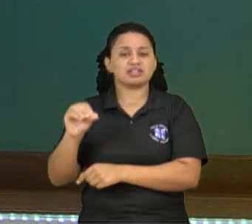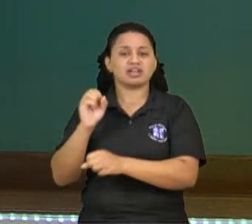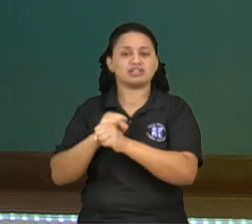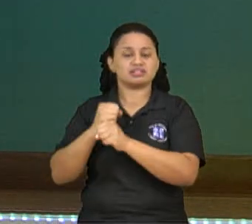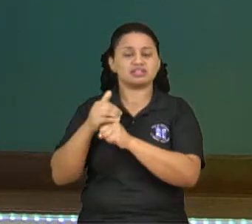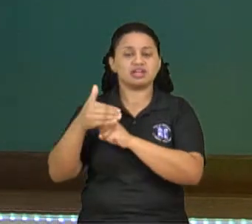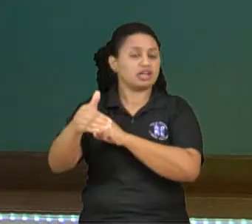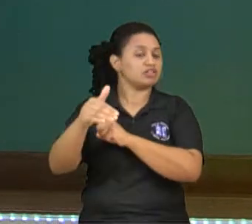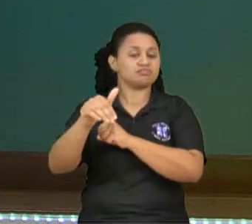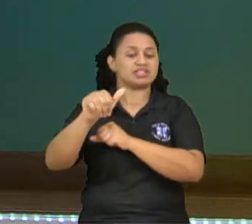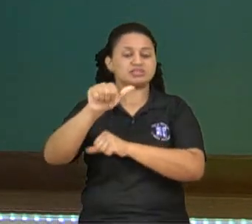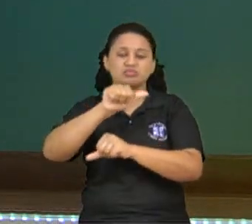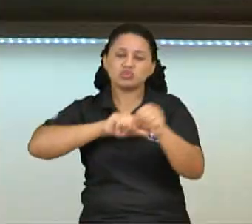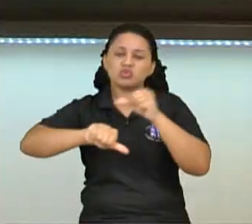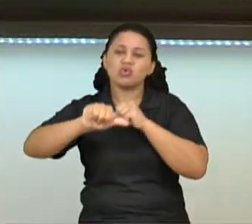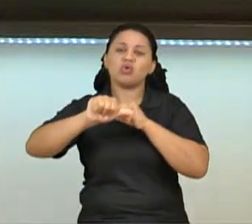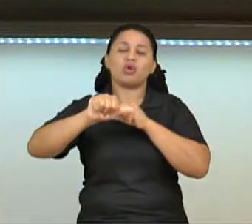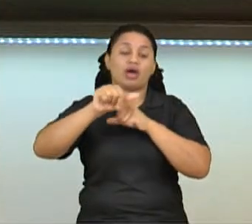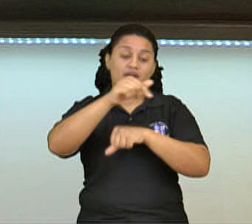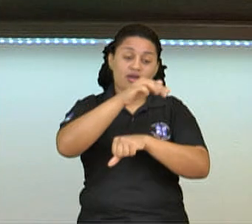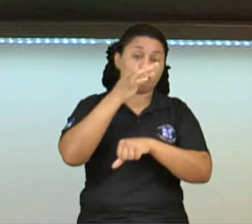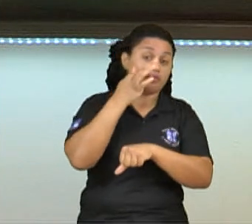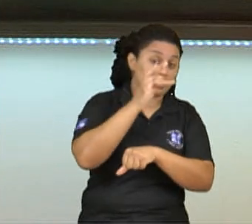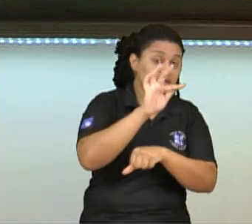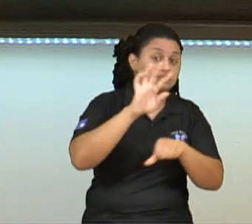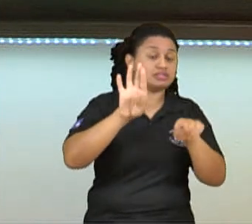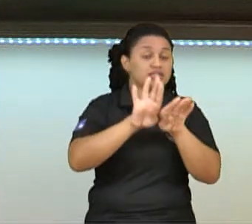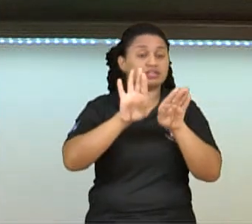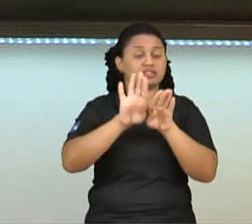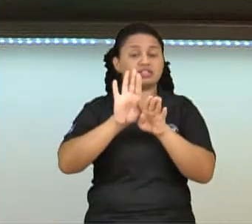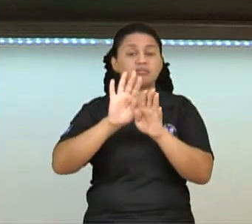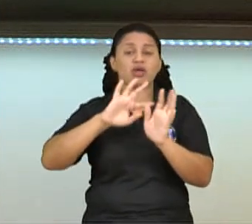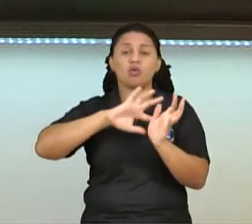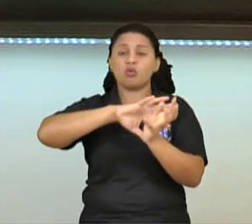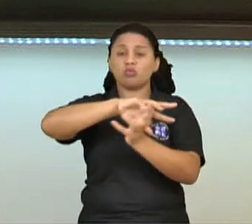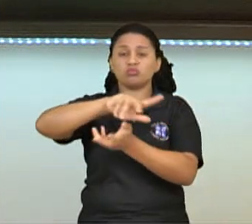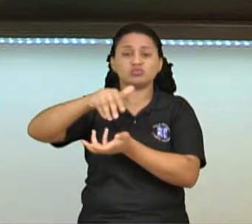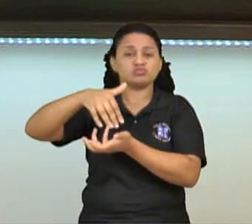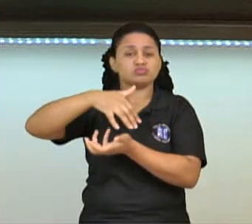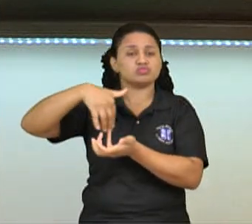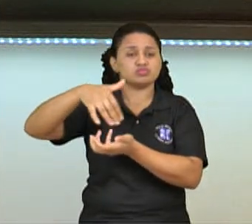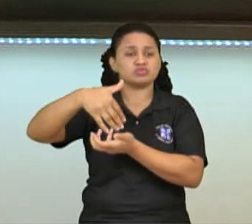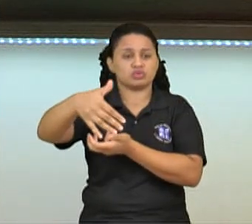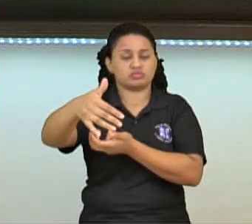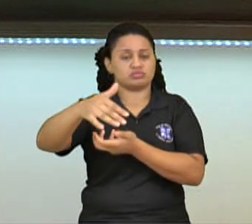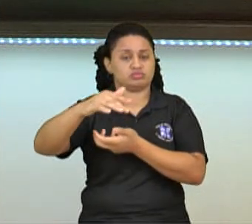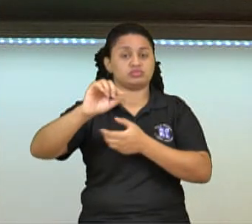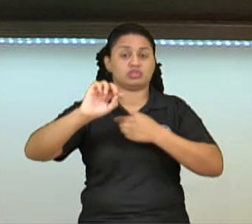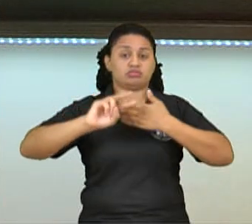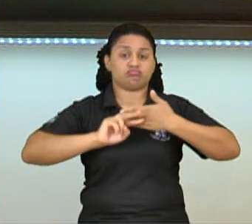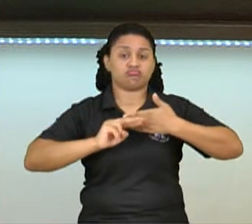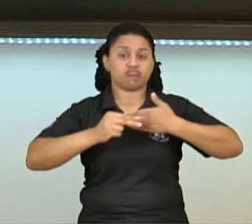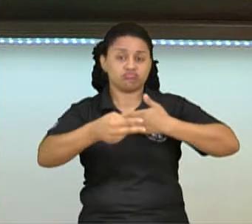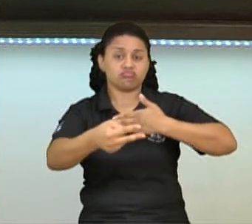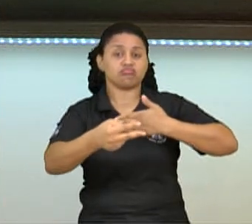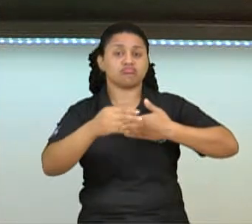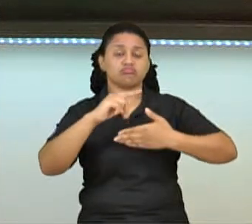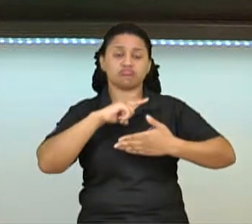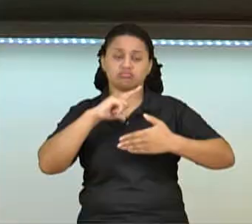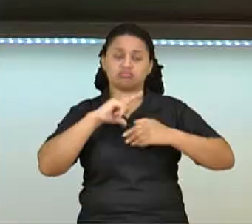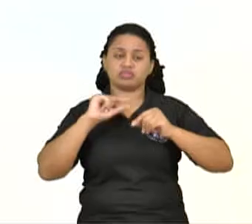transformou não só a França, ela transformou o resto do mundo, como principais consequências, né, que